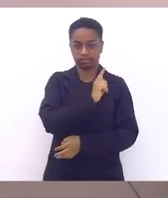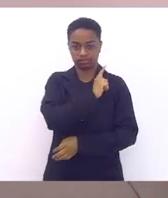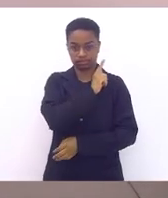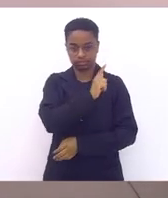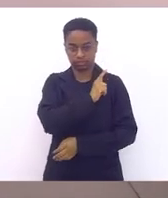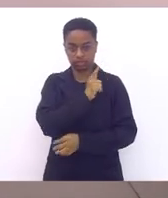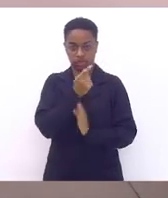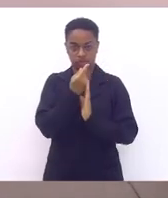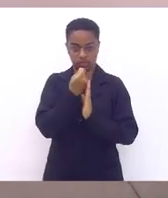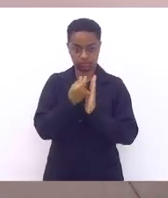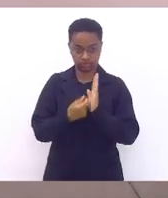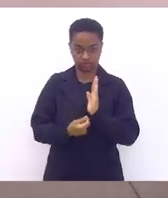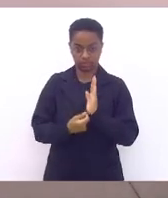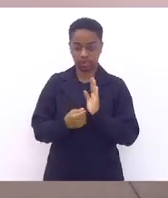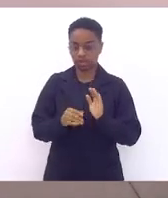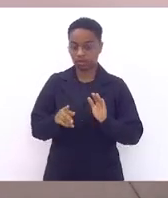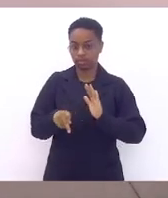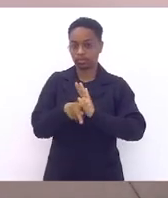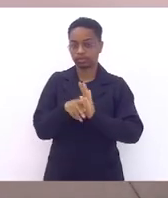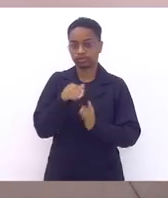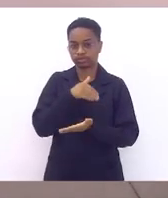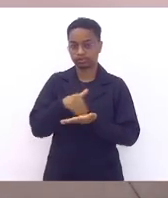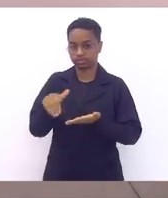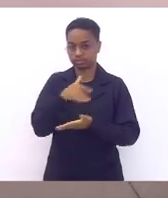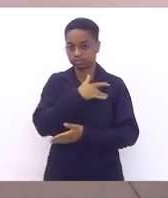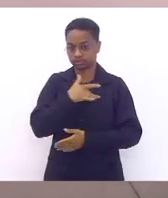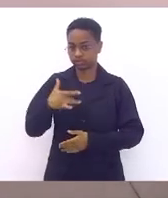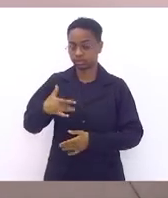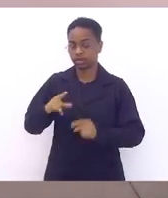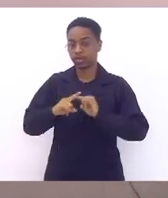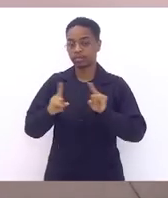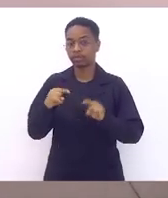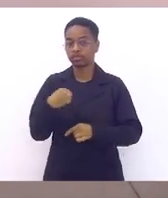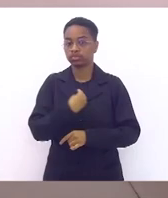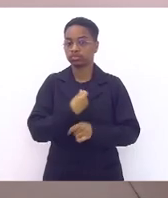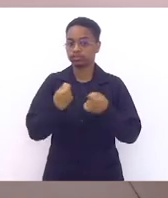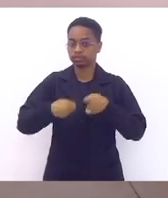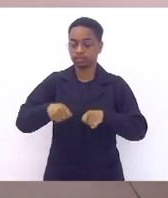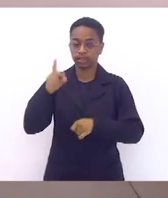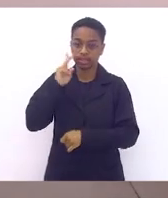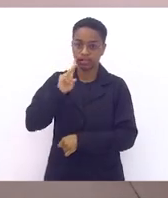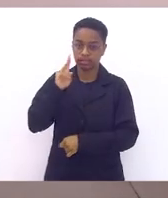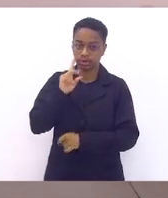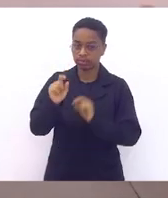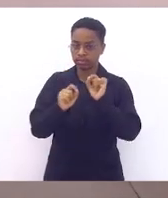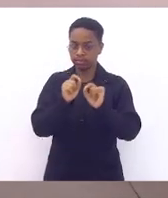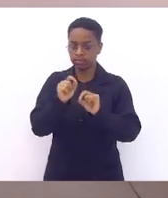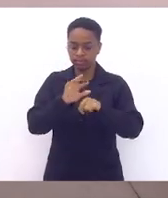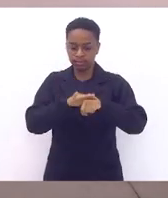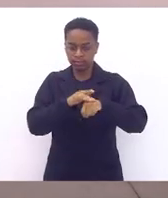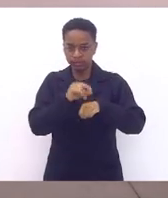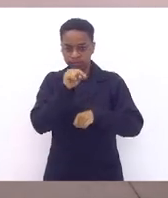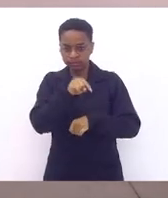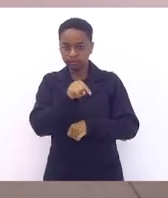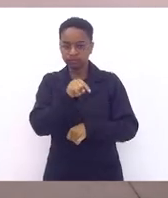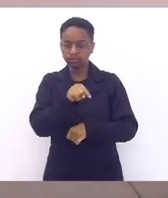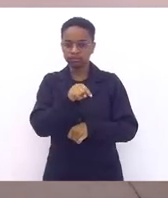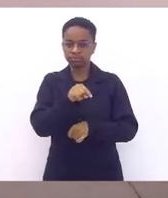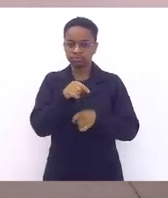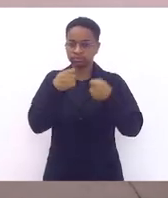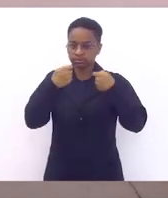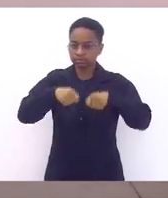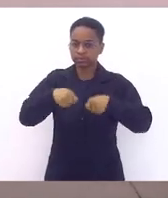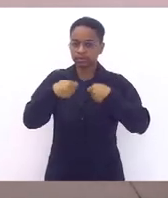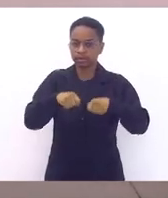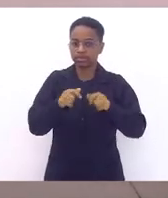desse orçamento à Secretaria da Saúde, a gente tem que lembrar que a tuberculose é uma doença que